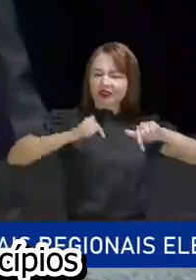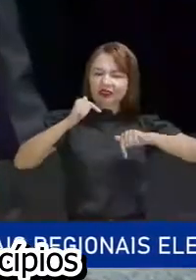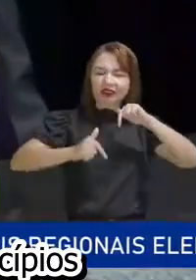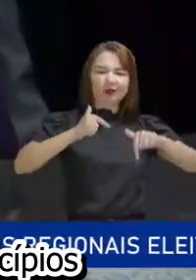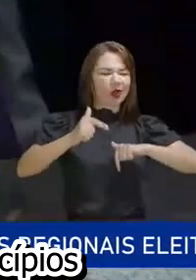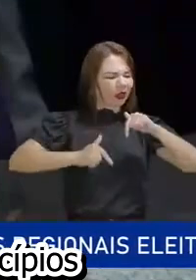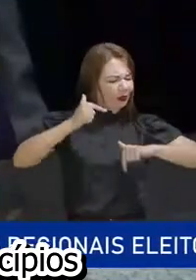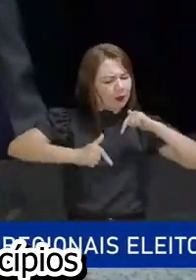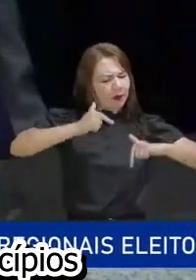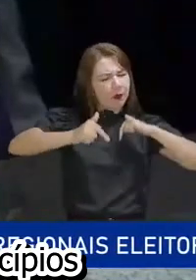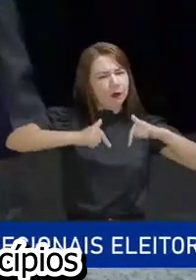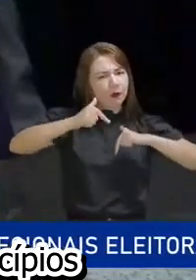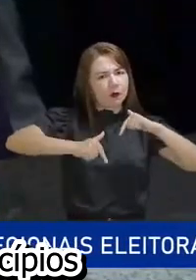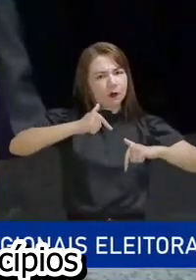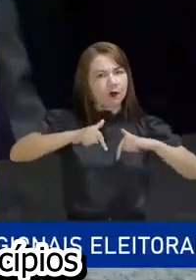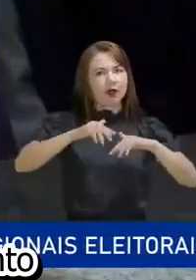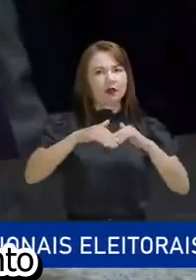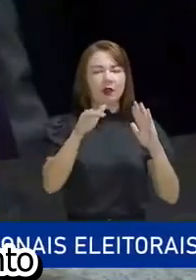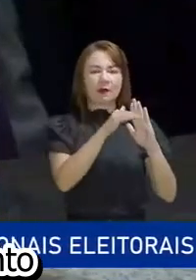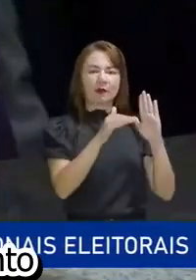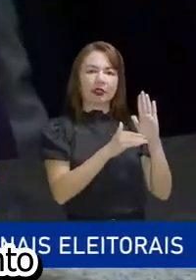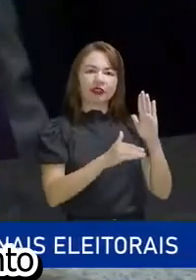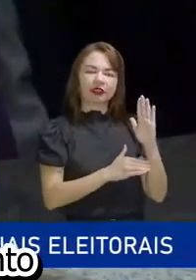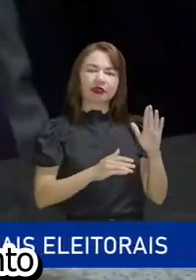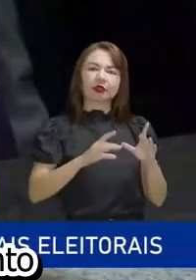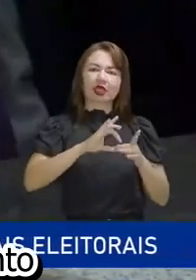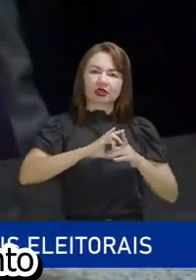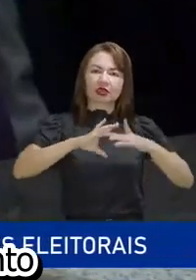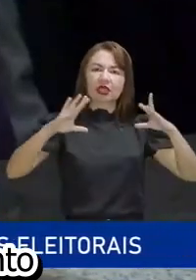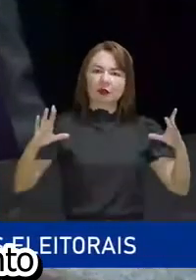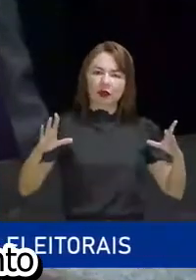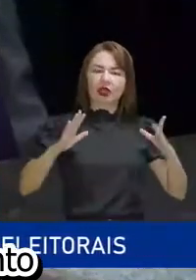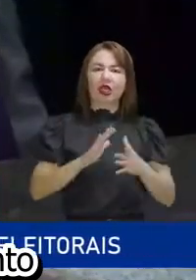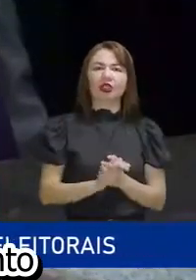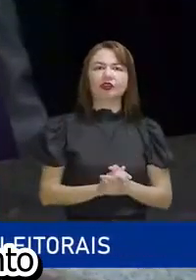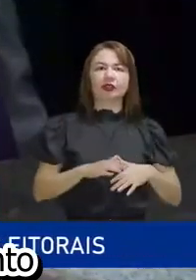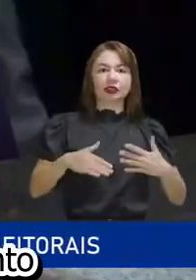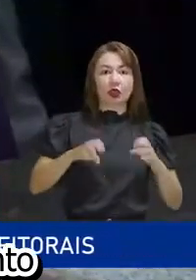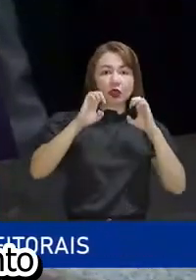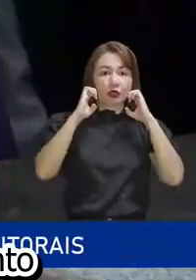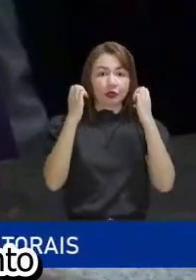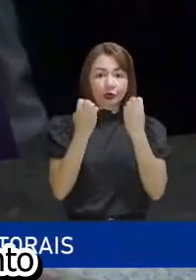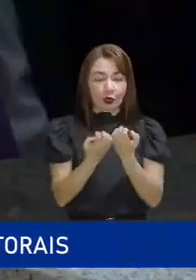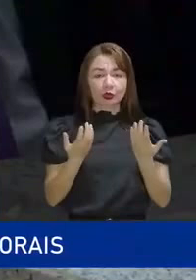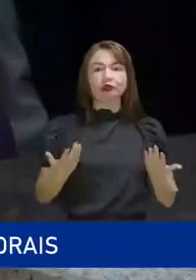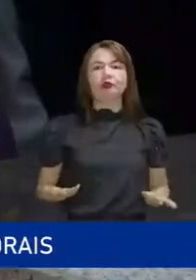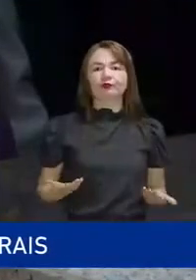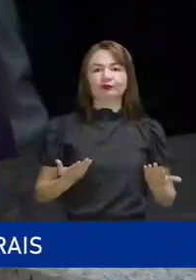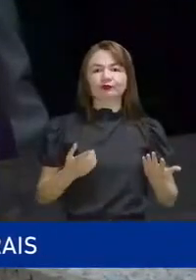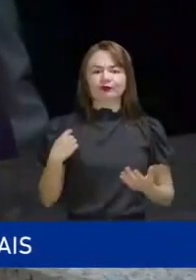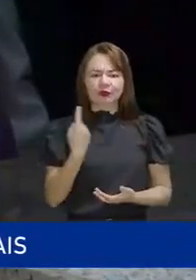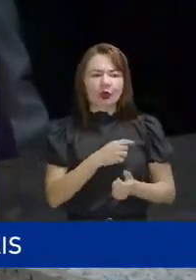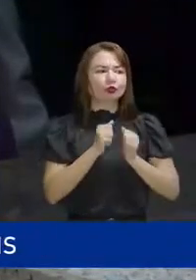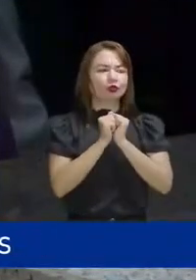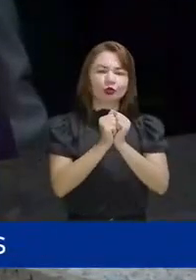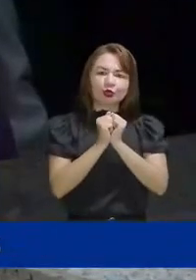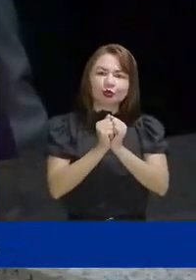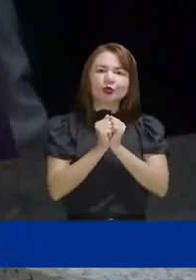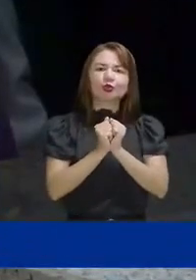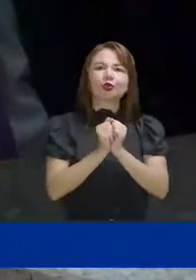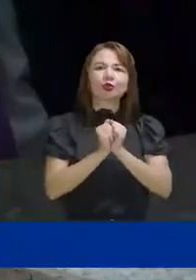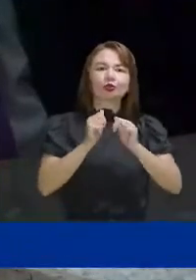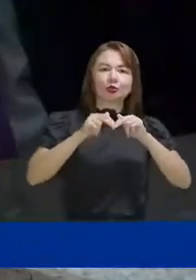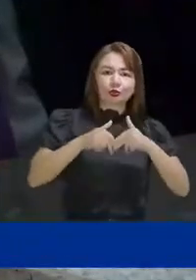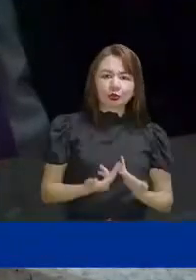forma incansável pelos princípios democráticos e este encontro é mais um momento de nos unirmos